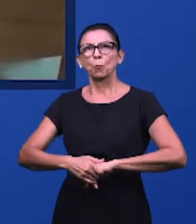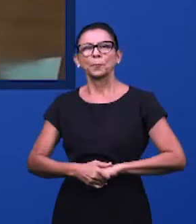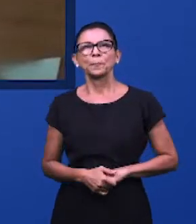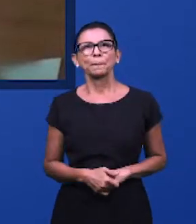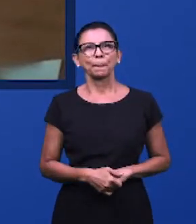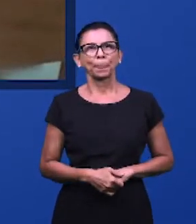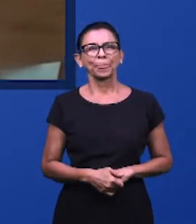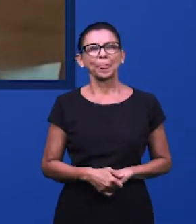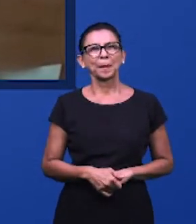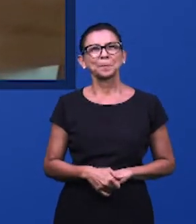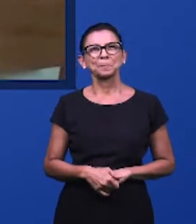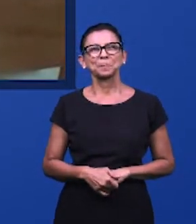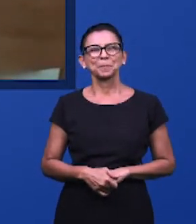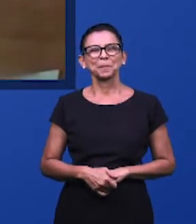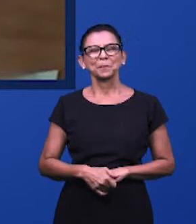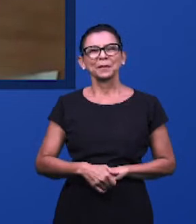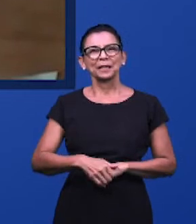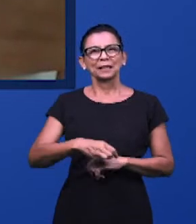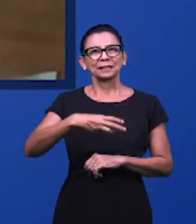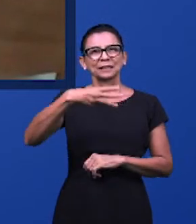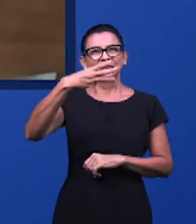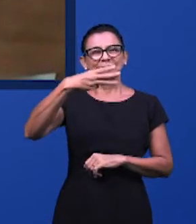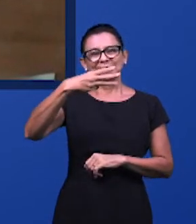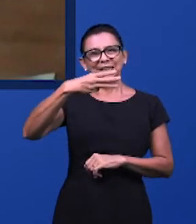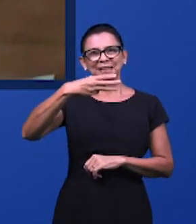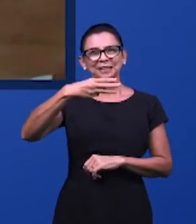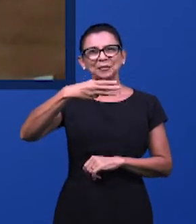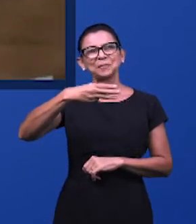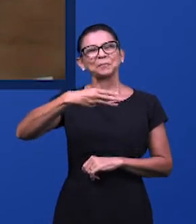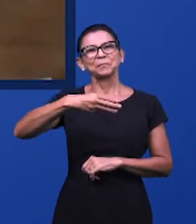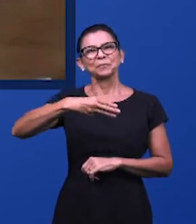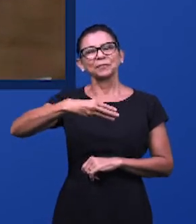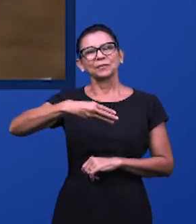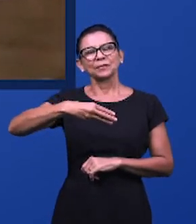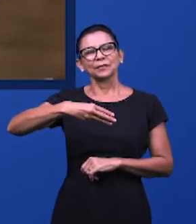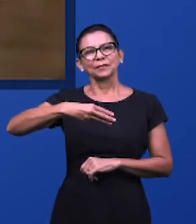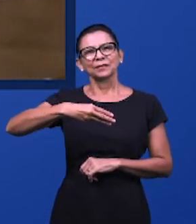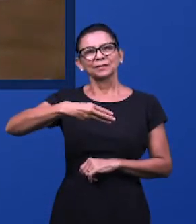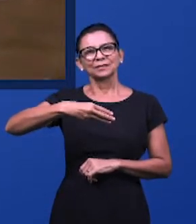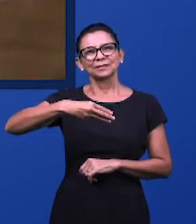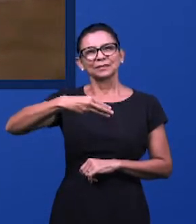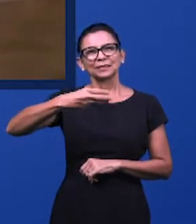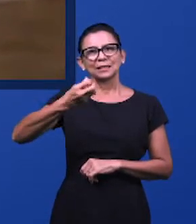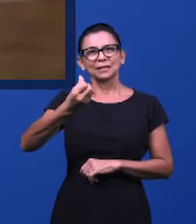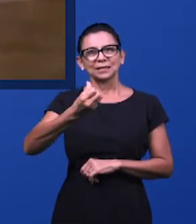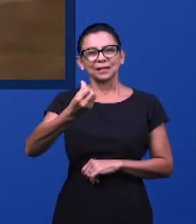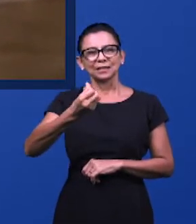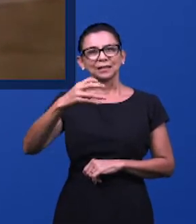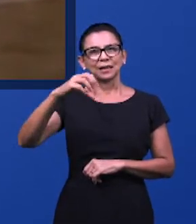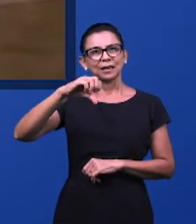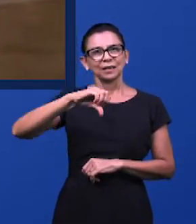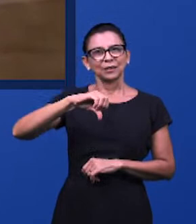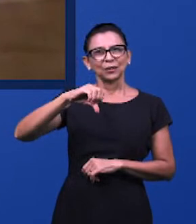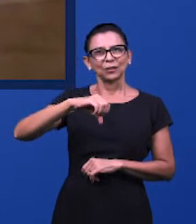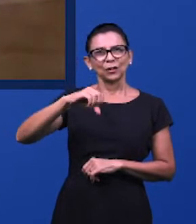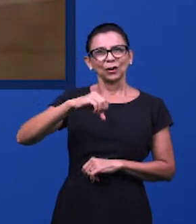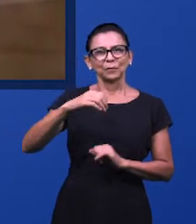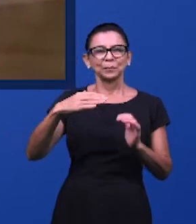Madrugada, hora terceira, hora sexta, hora nona,